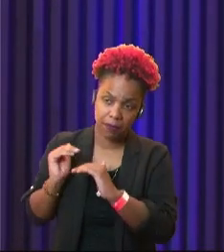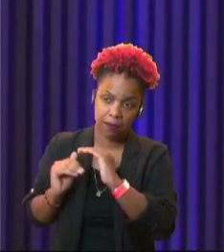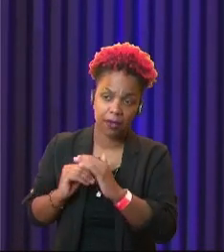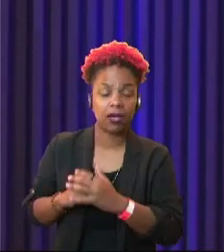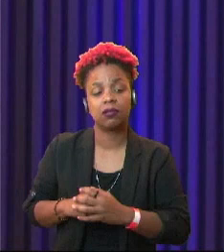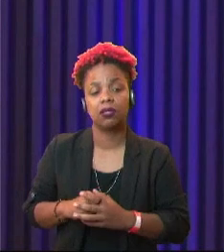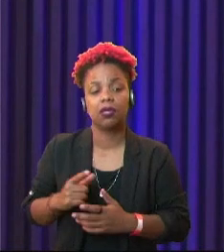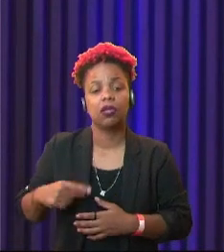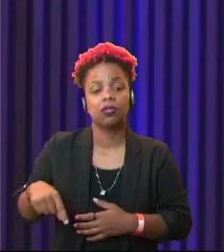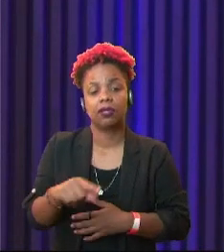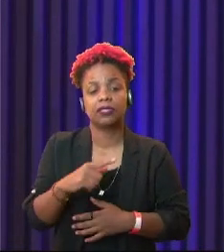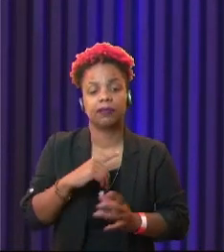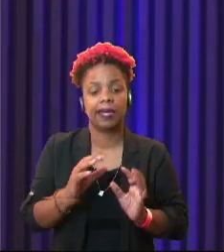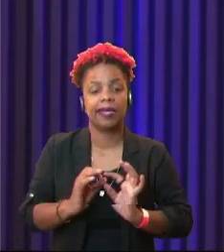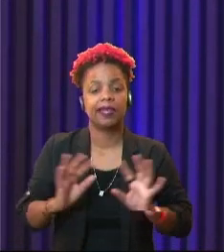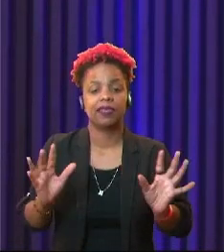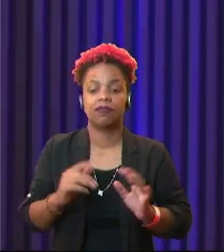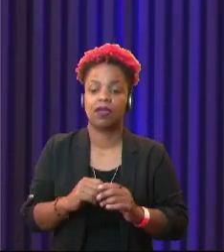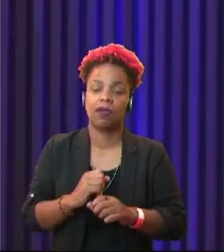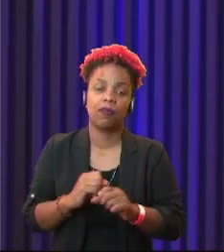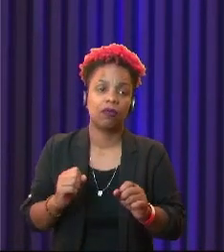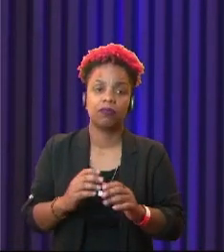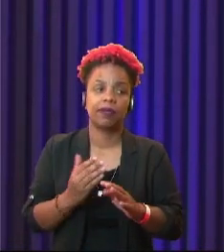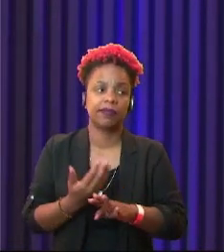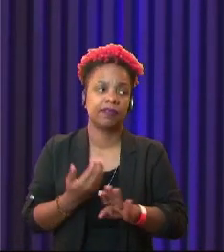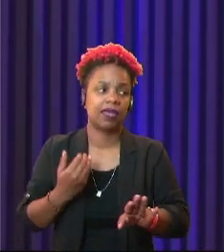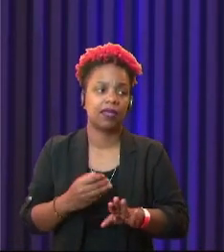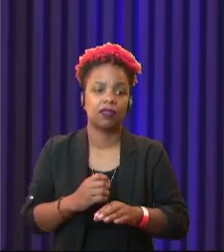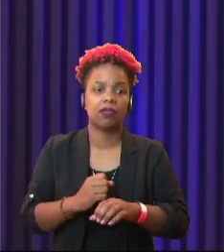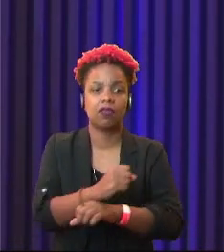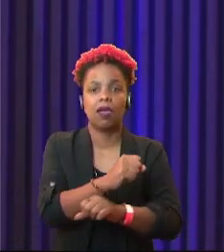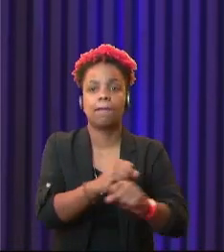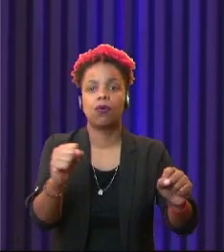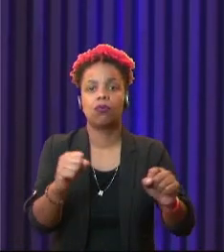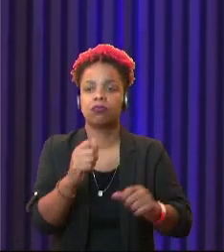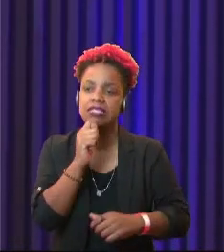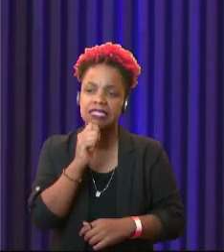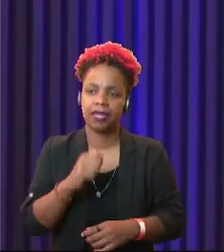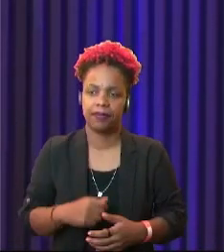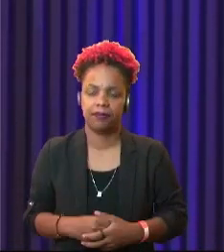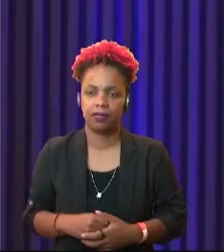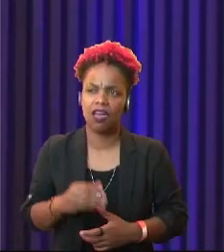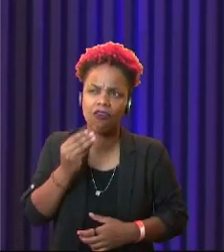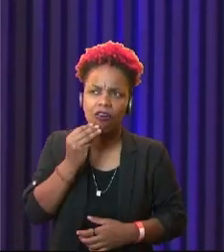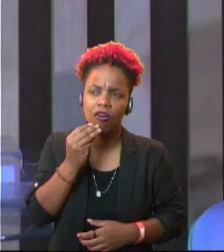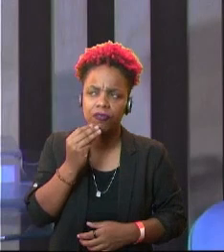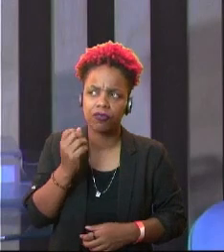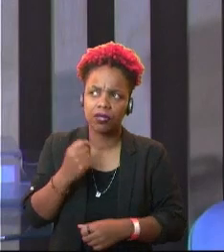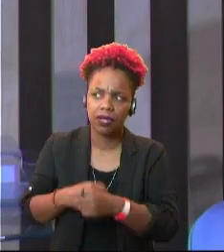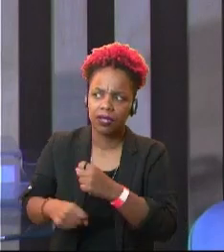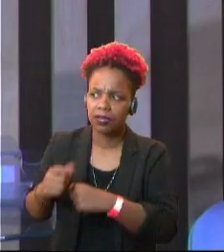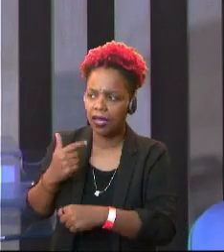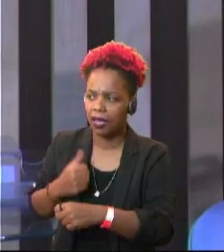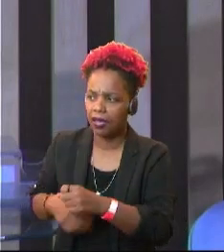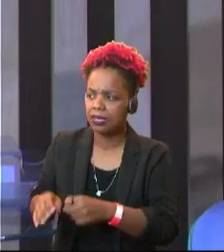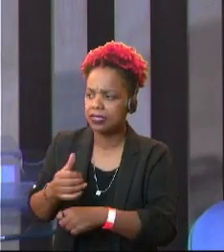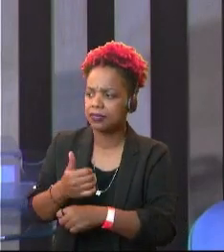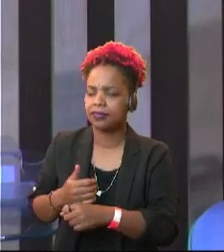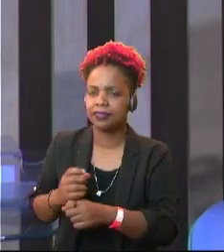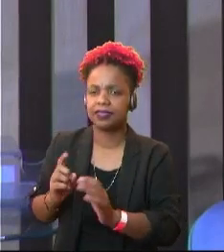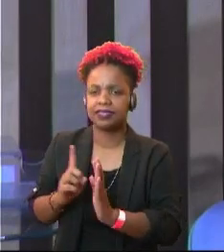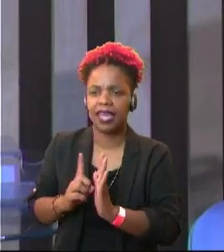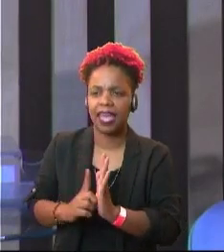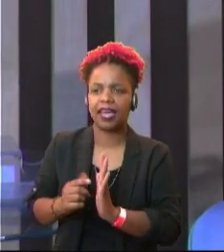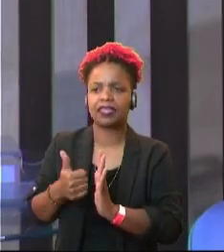e construímos uma zona livre de armas nucleares na nossa região. Isso não era óbvio algumas décadas atrás. Existia